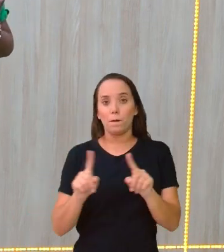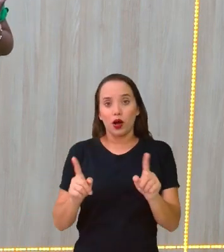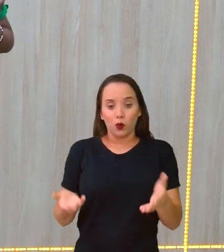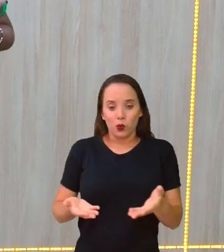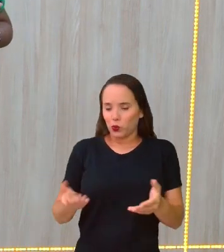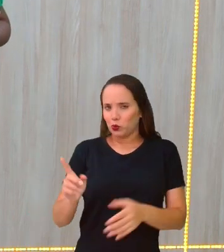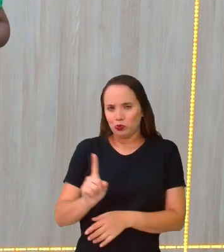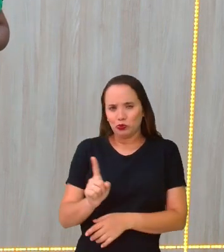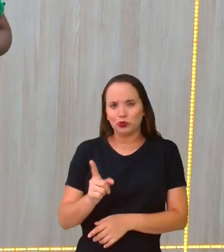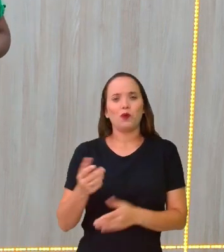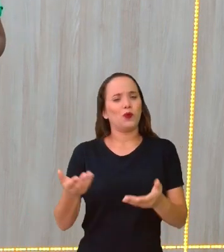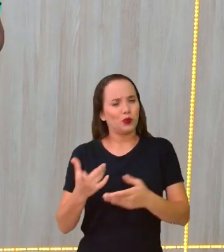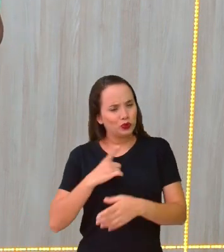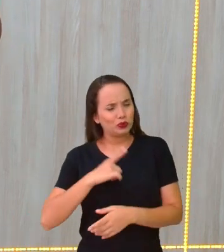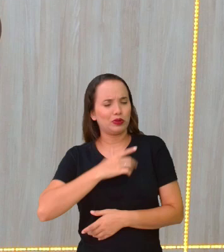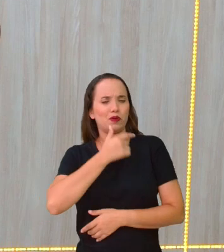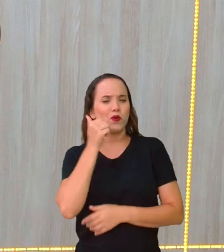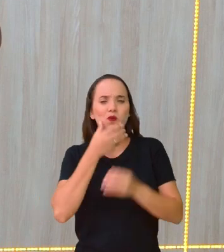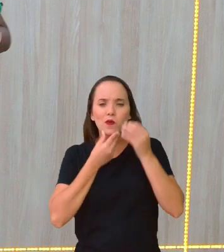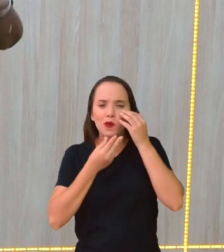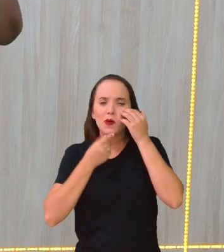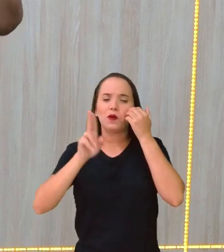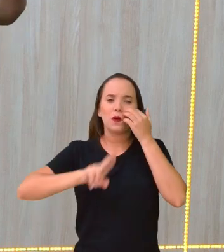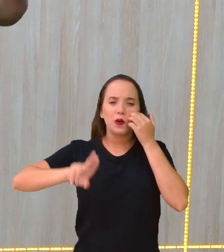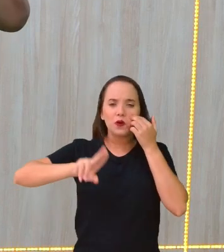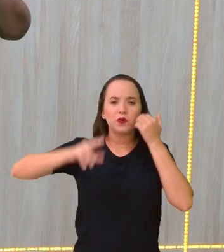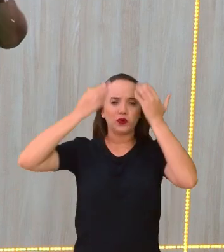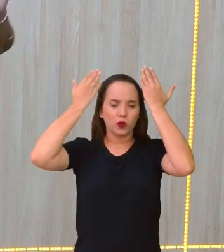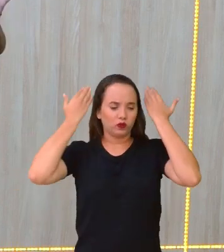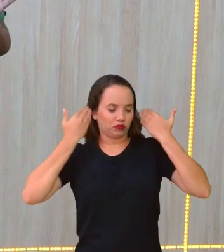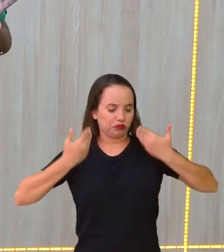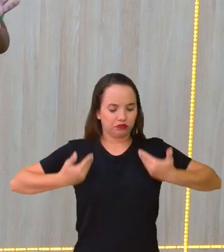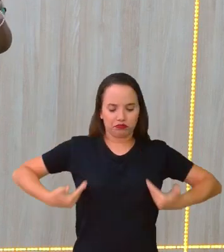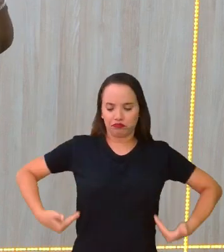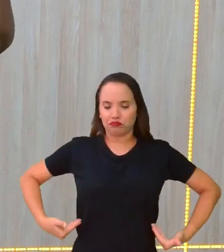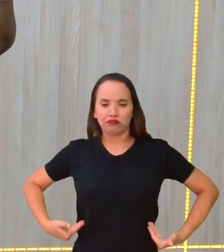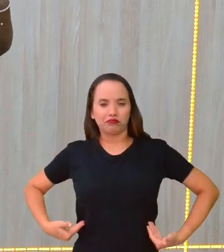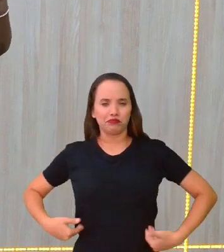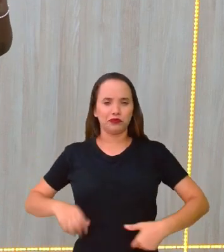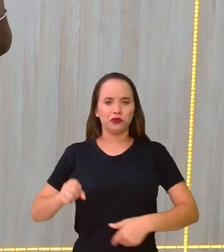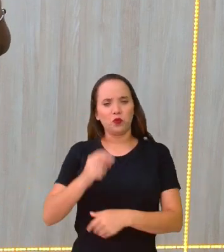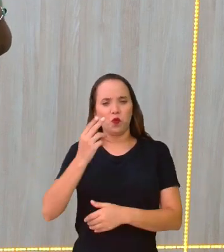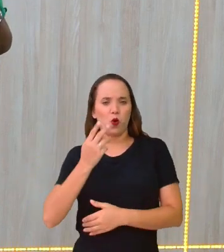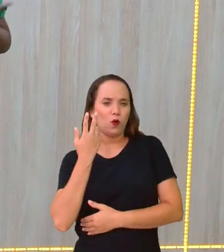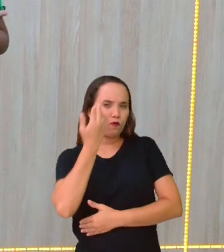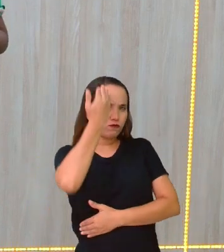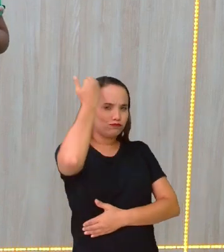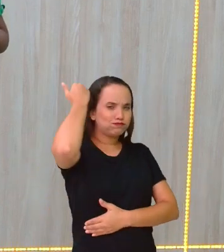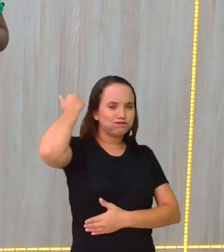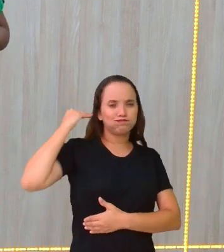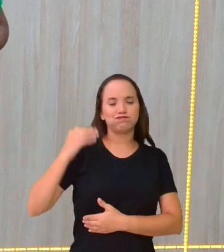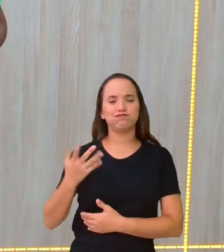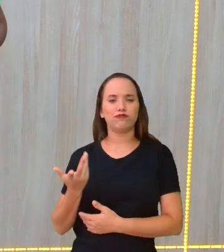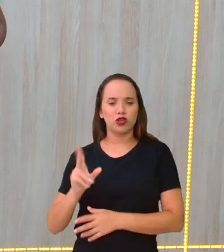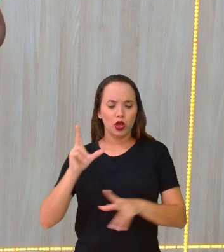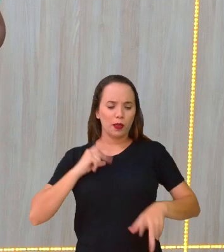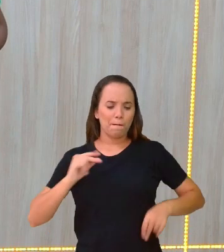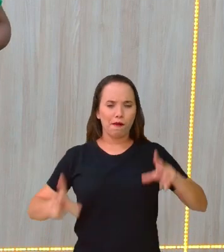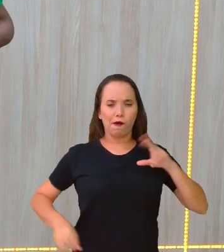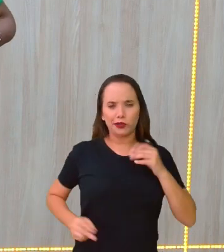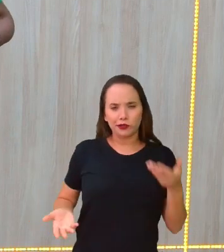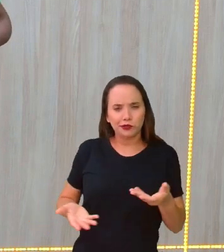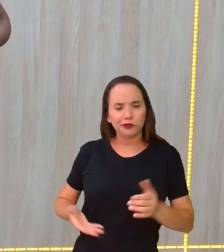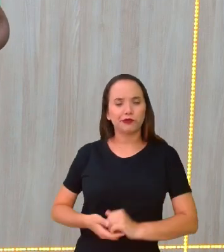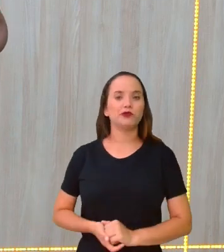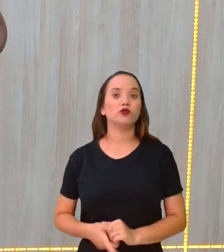cabelo crescer, gostam de fazer penteados, cortes da moda ou não, aqueles preferidos, não é? Existem homens